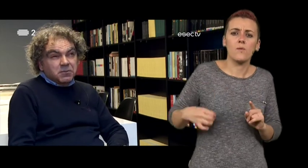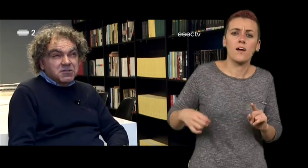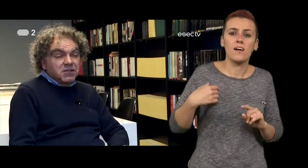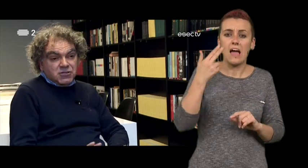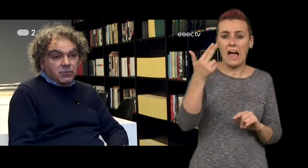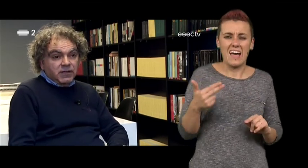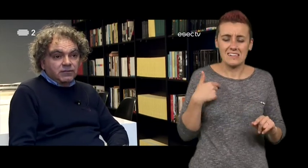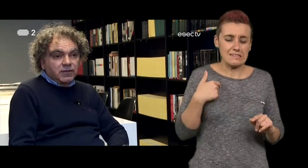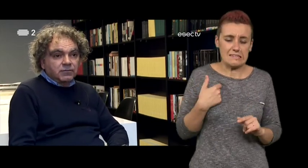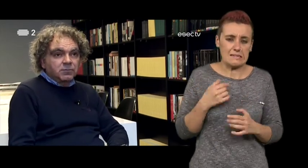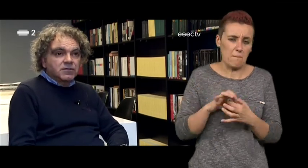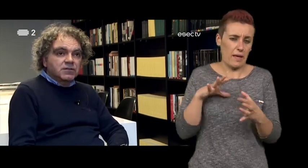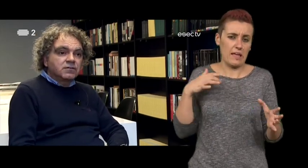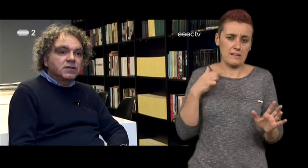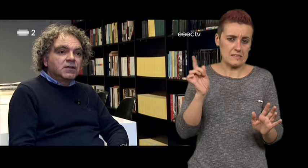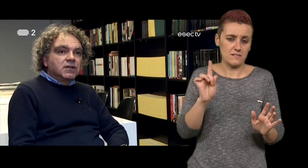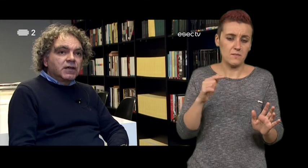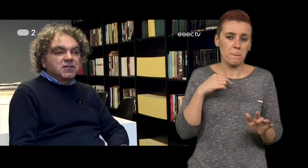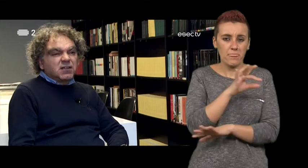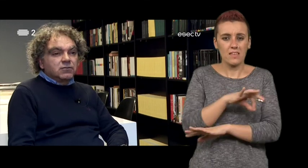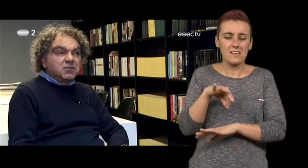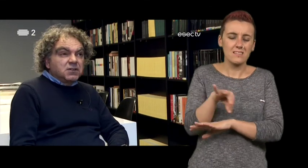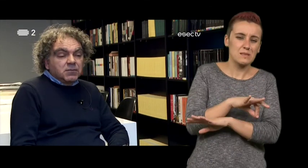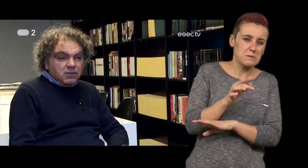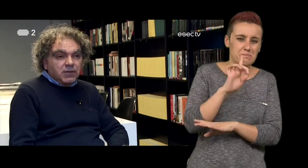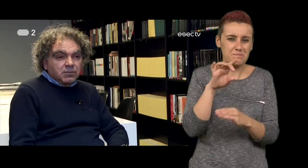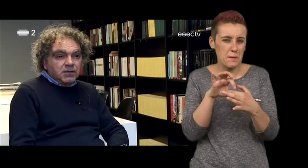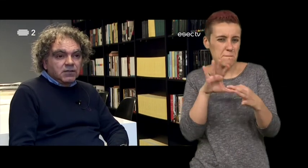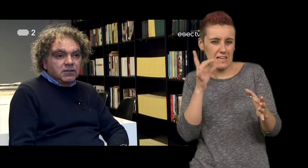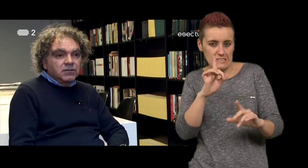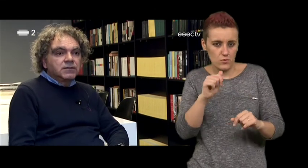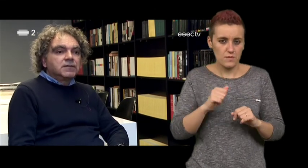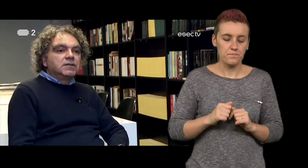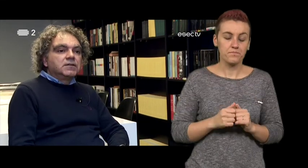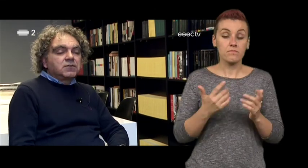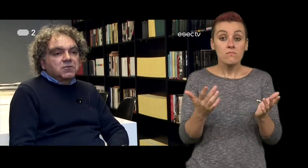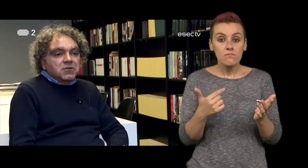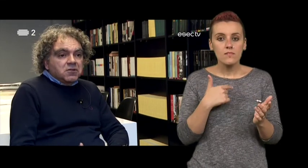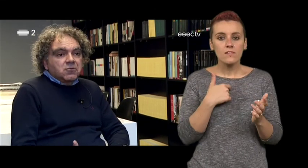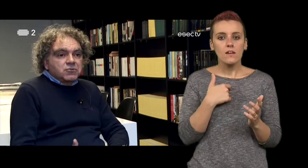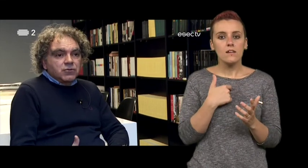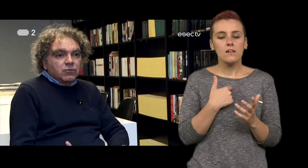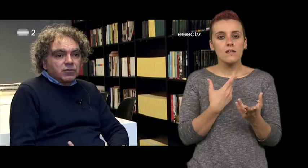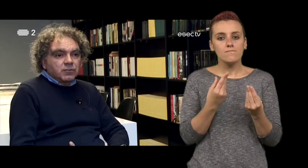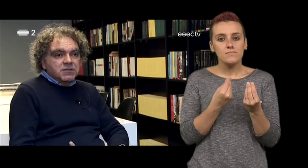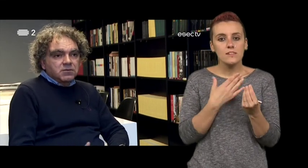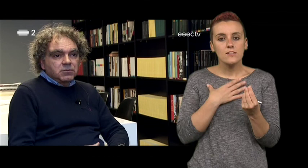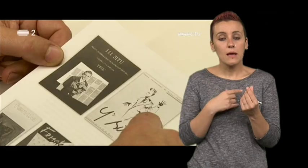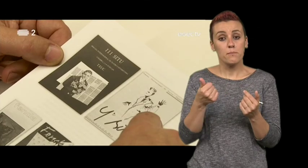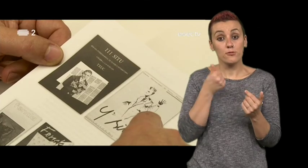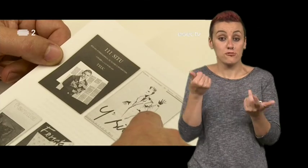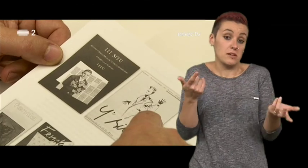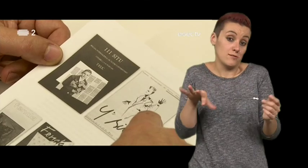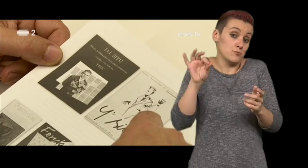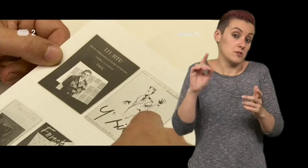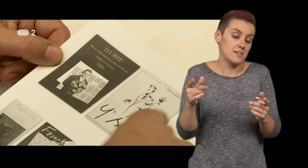eu artes plásticas não era, de facto, o que me interessava. A arquitetura também não era bem aquilo. E, portanto, aquilo que eu conhecia, que eu gostava mais, era a